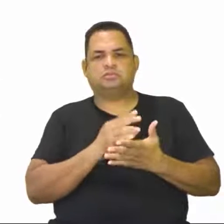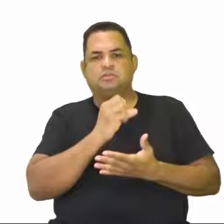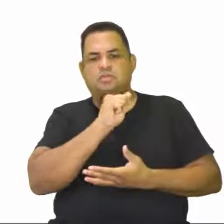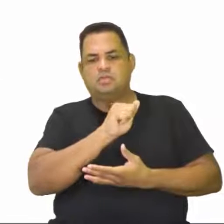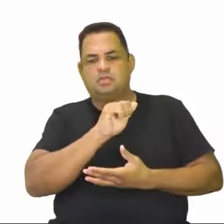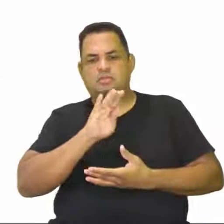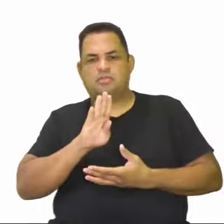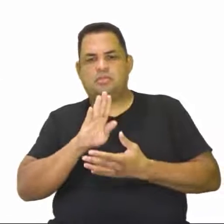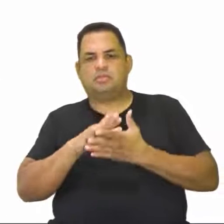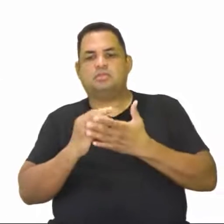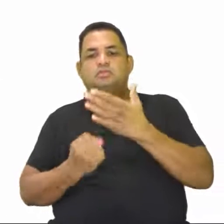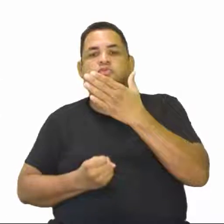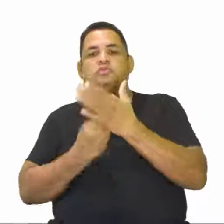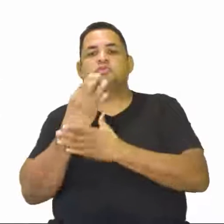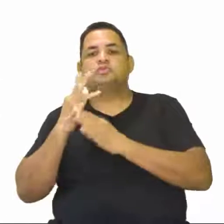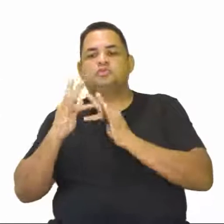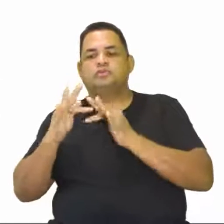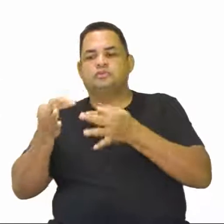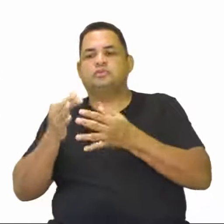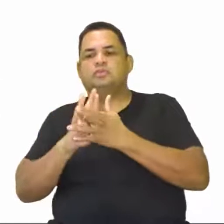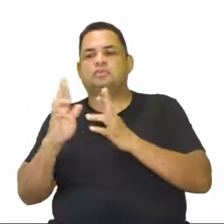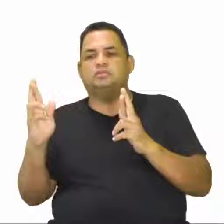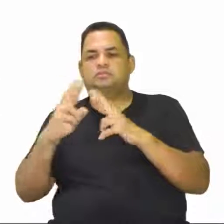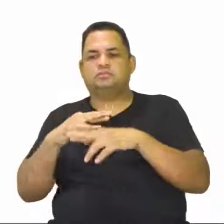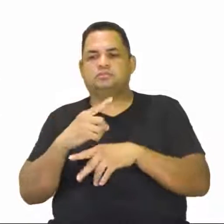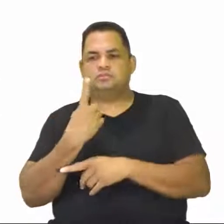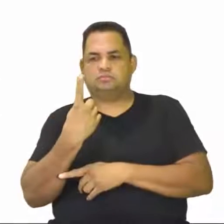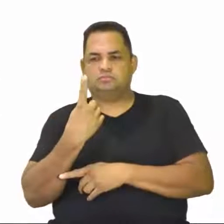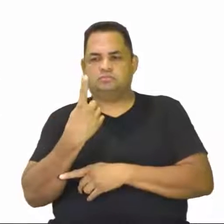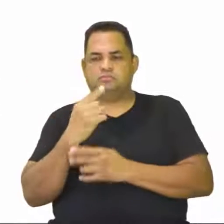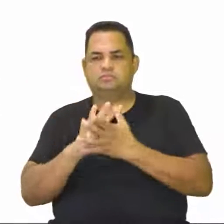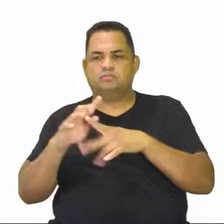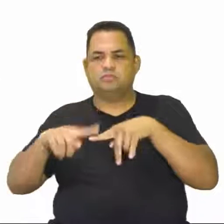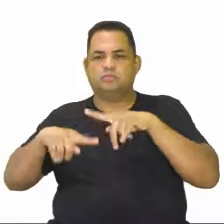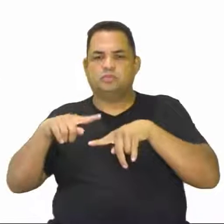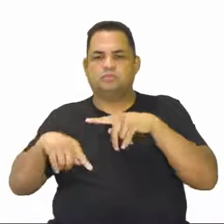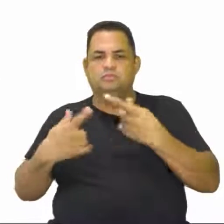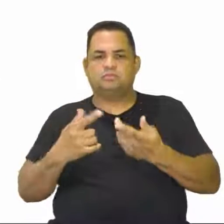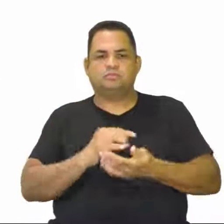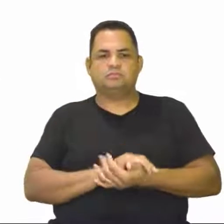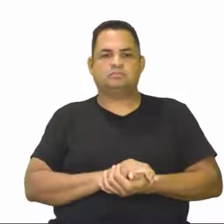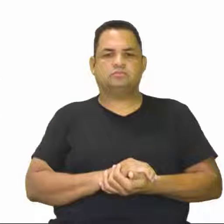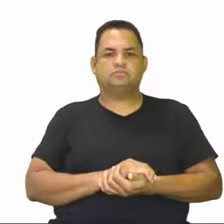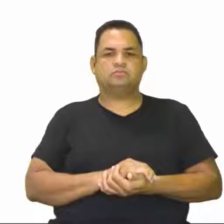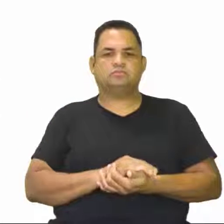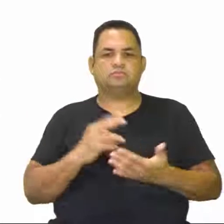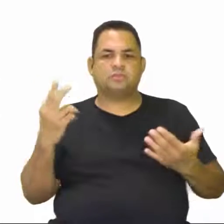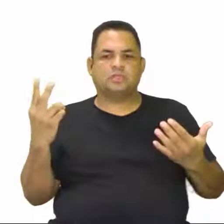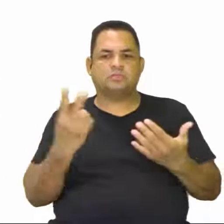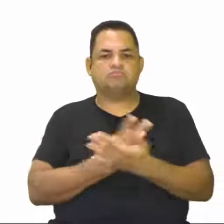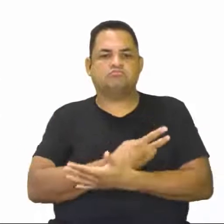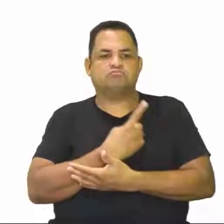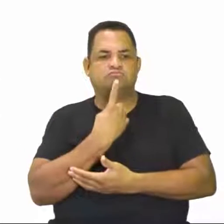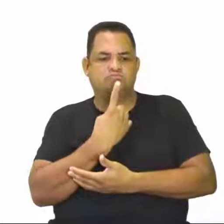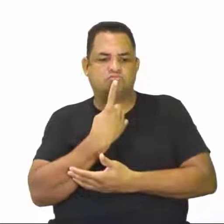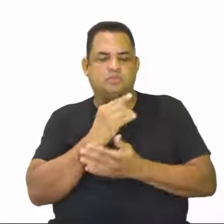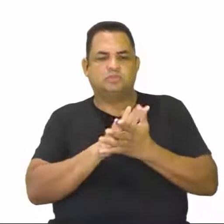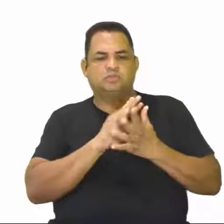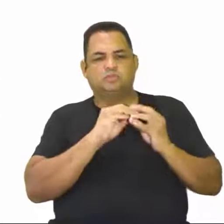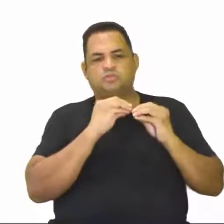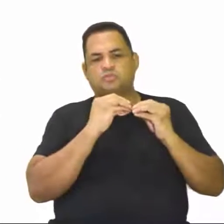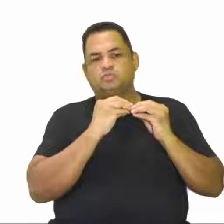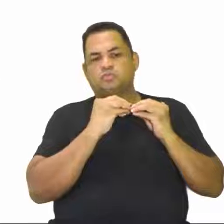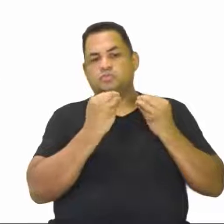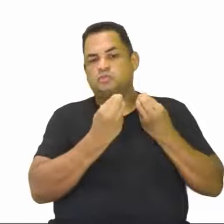um único produto lá no final da minha reação. São as reações que ocorrem quando uma única substância